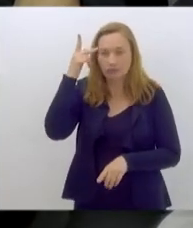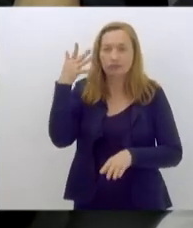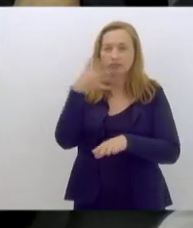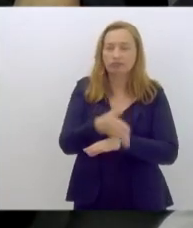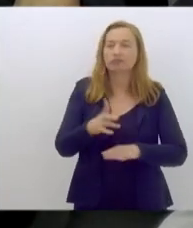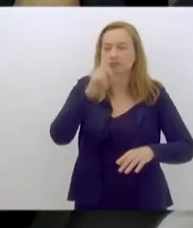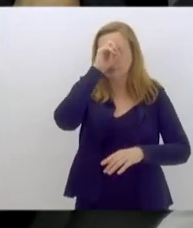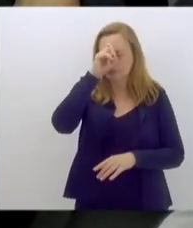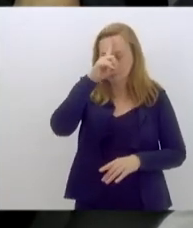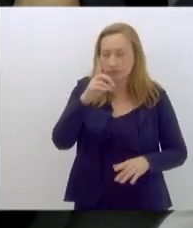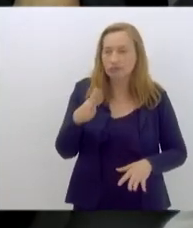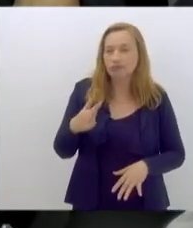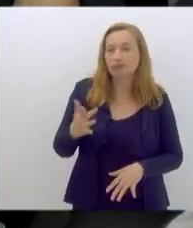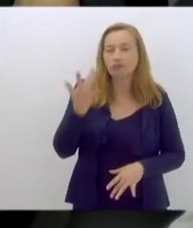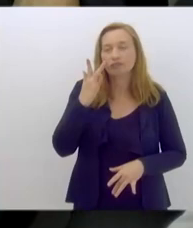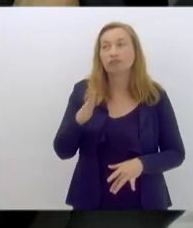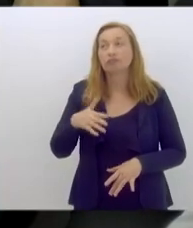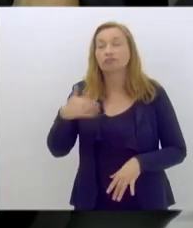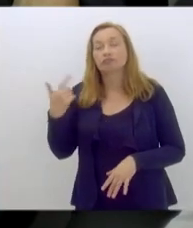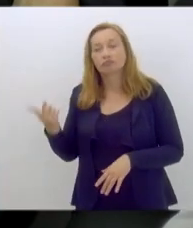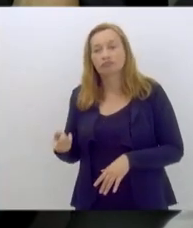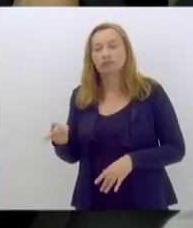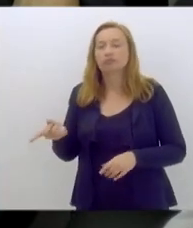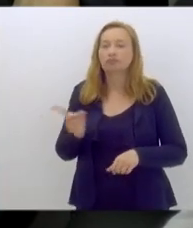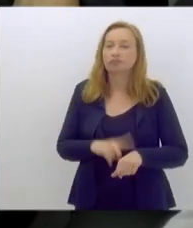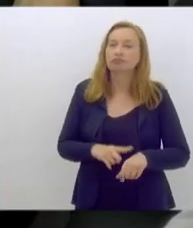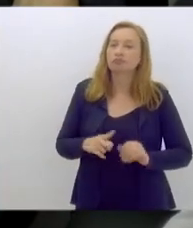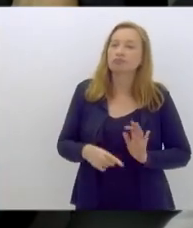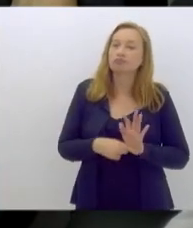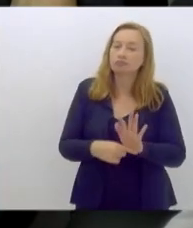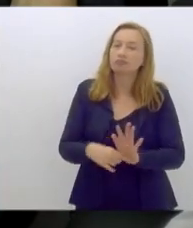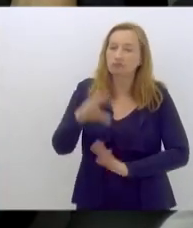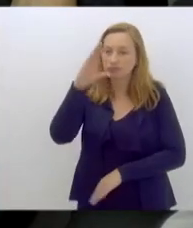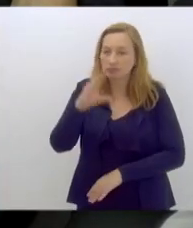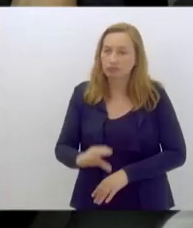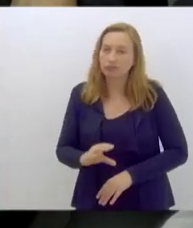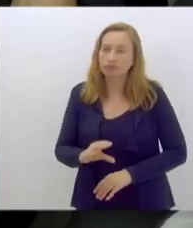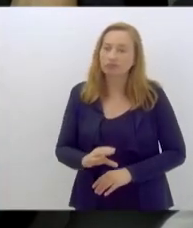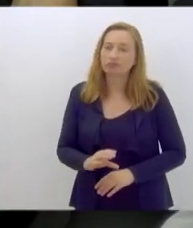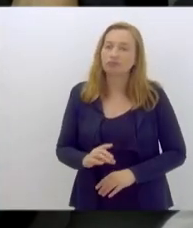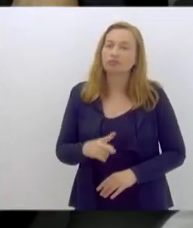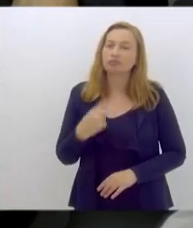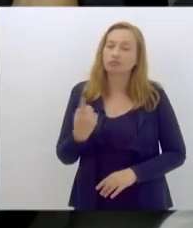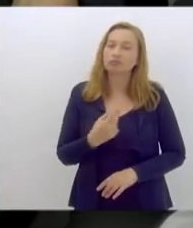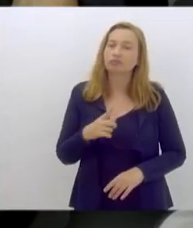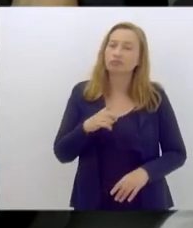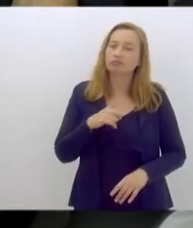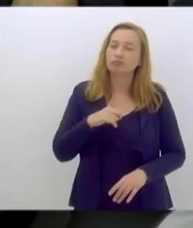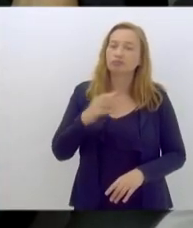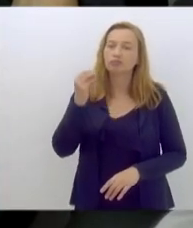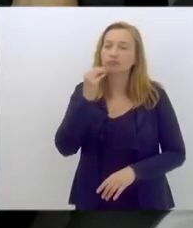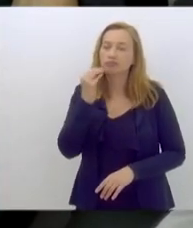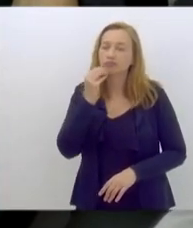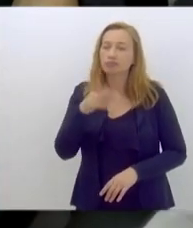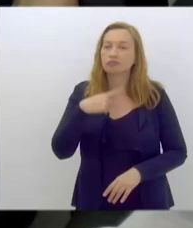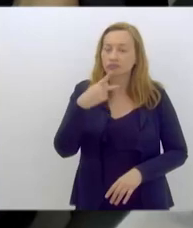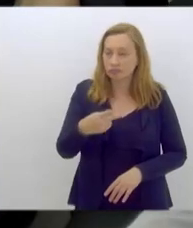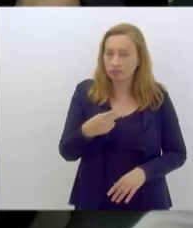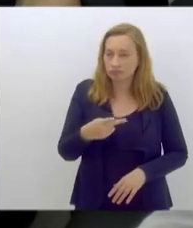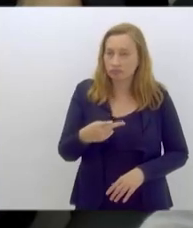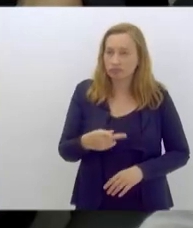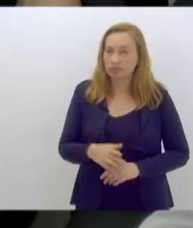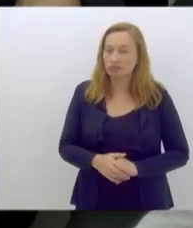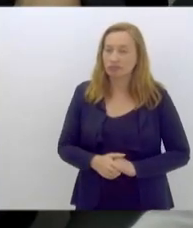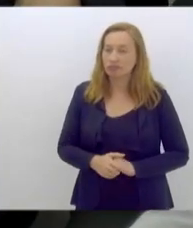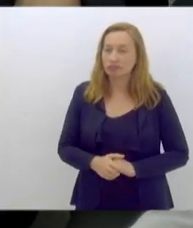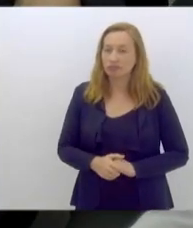tem uma Outra vantagem que além contribuir para a cidadania nós vamos ter a oportunidade de dizer ao